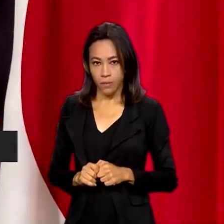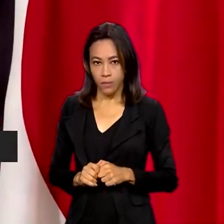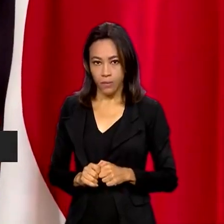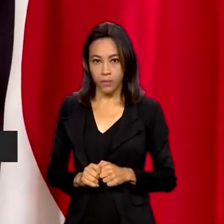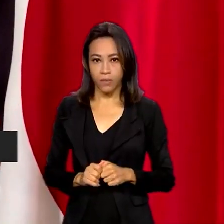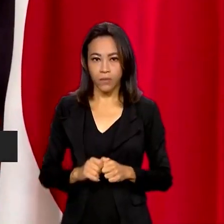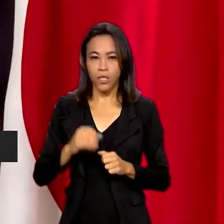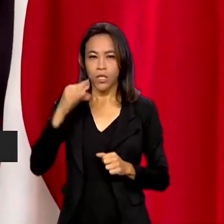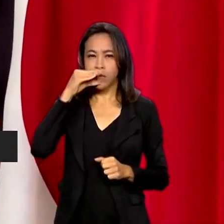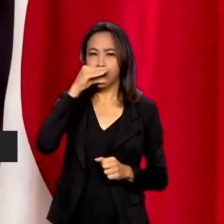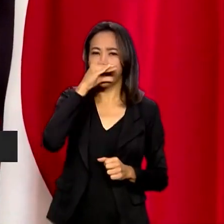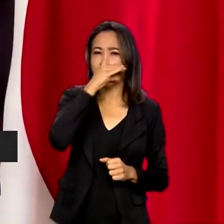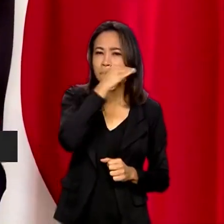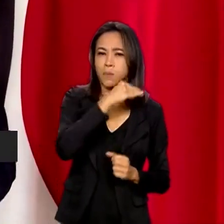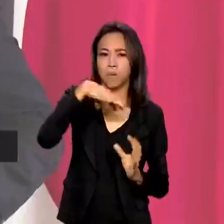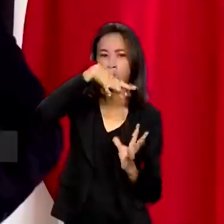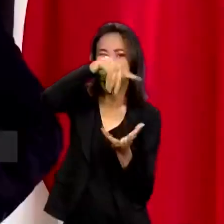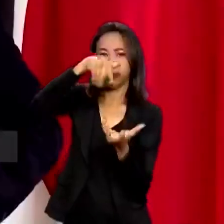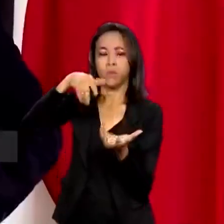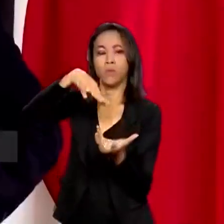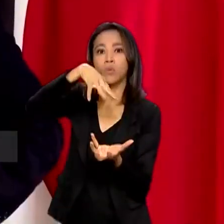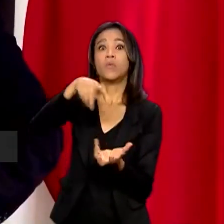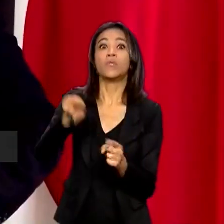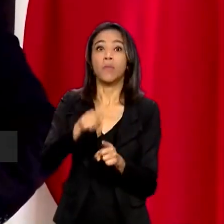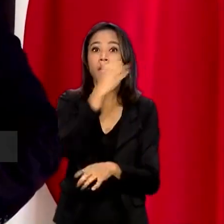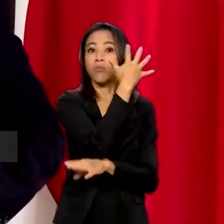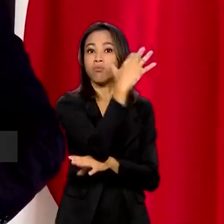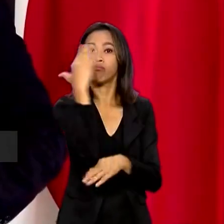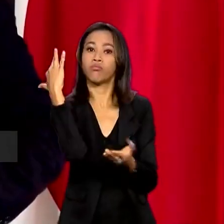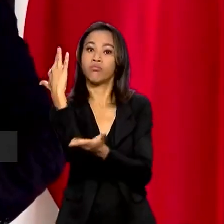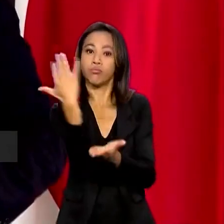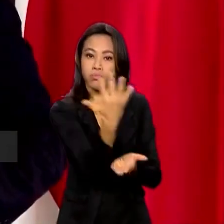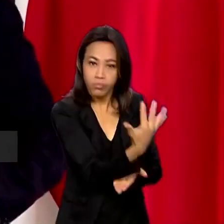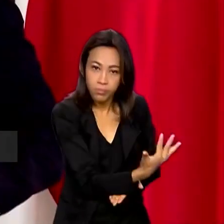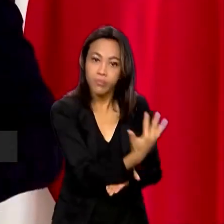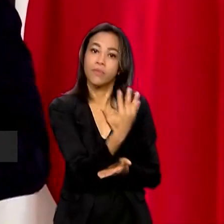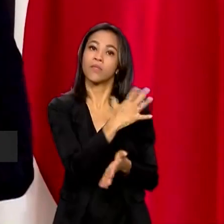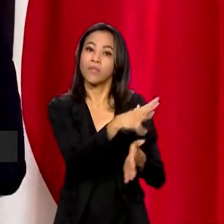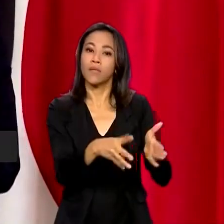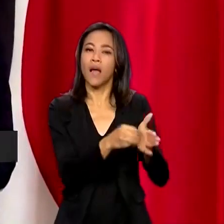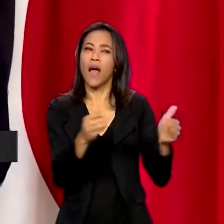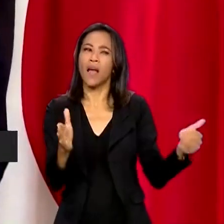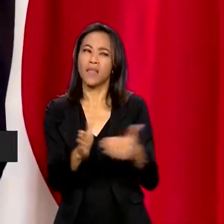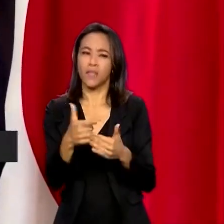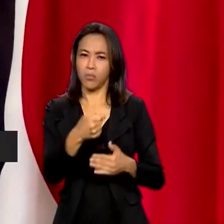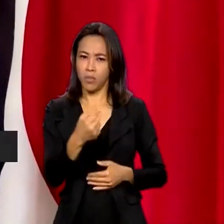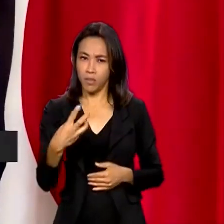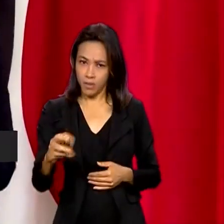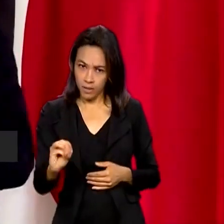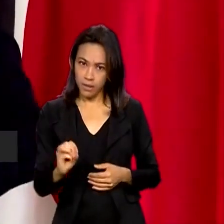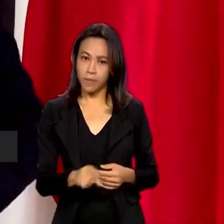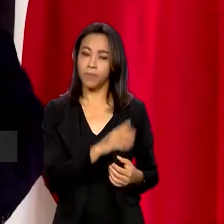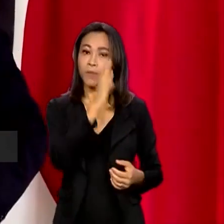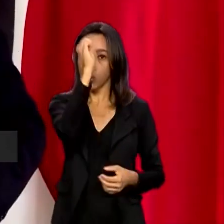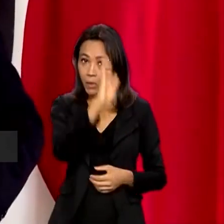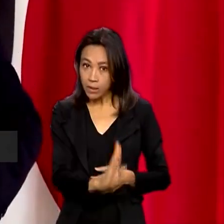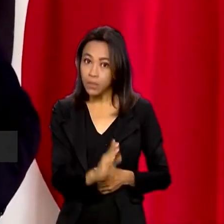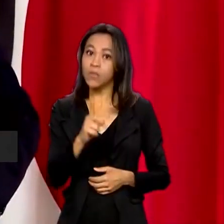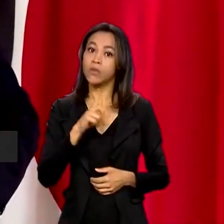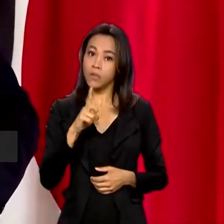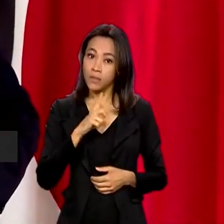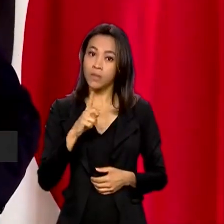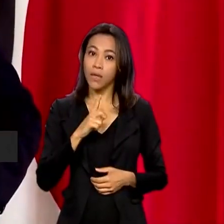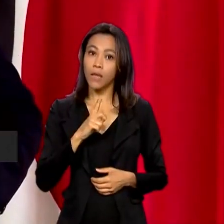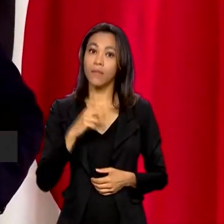o efeito estufa no mundo. Desmatamento zero na Amazônia até 2030. O Brasil está fazendo